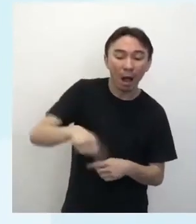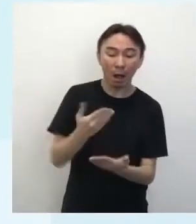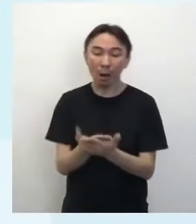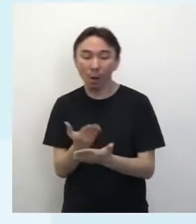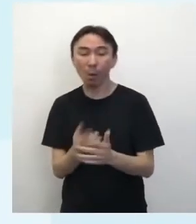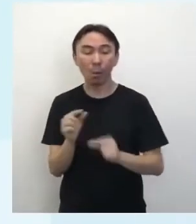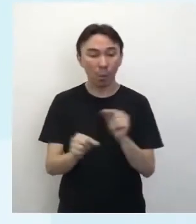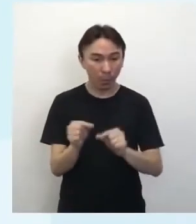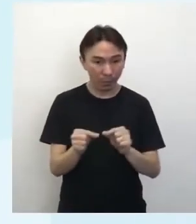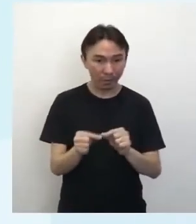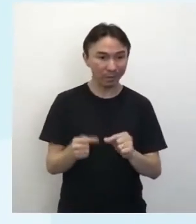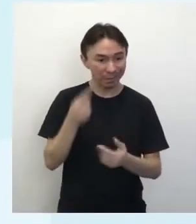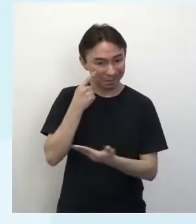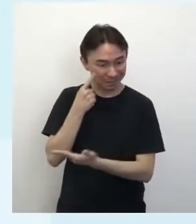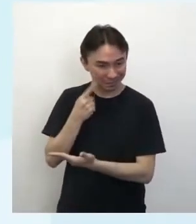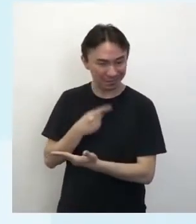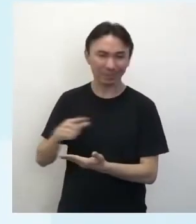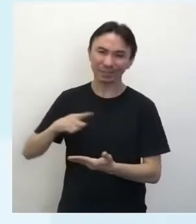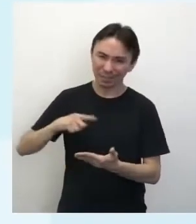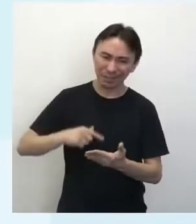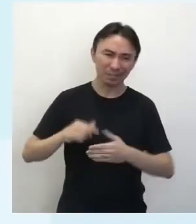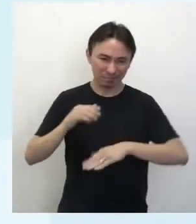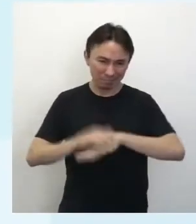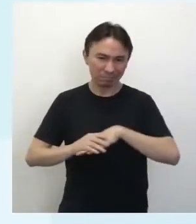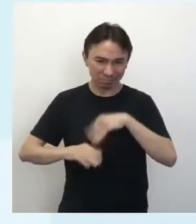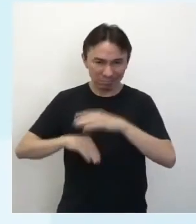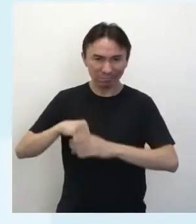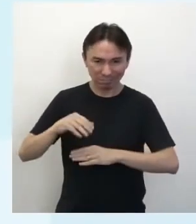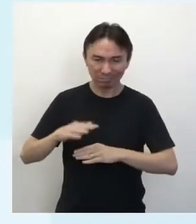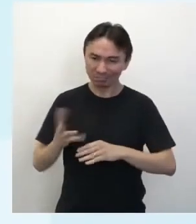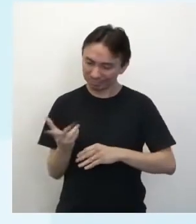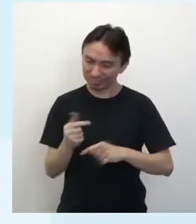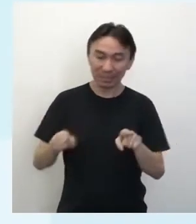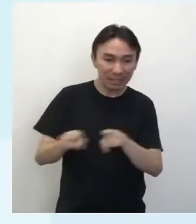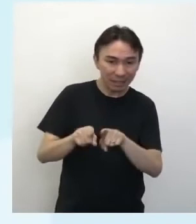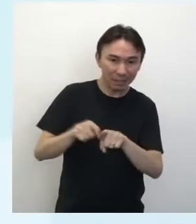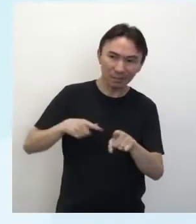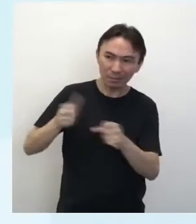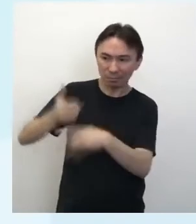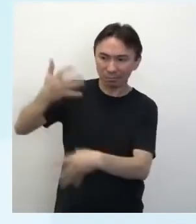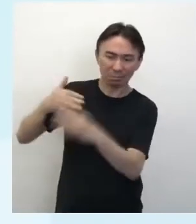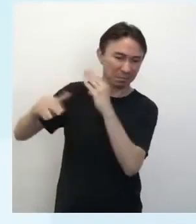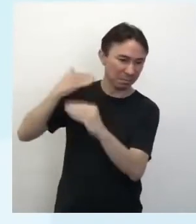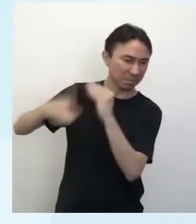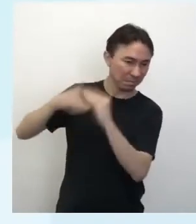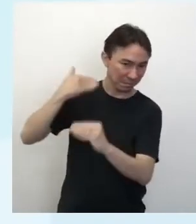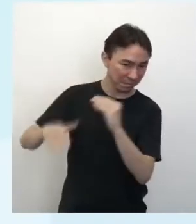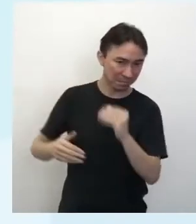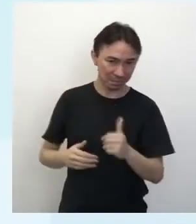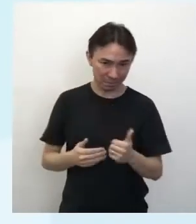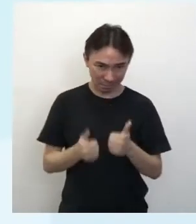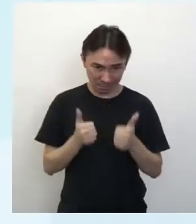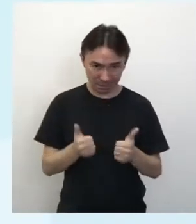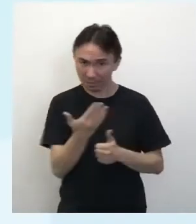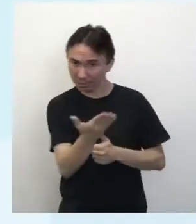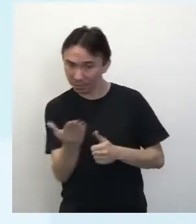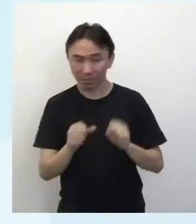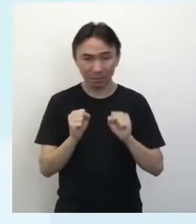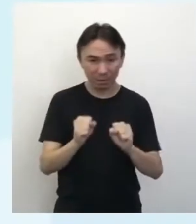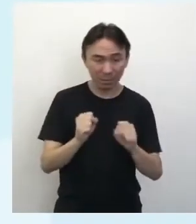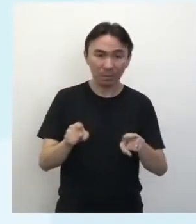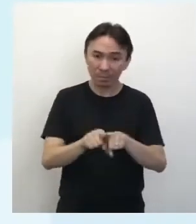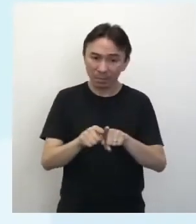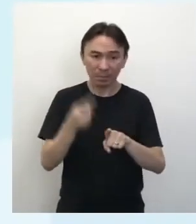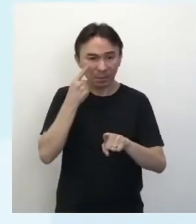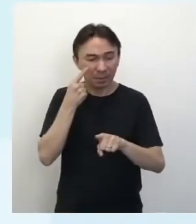foi contemplada aí com interação e tudo mais. A gente pretendeu fazer da melhor forma e você pode também contribuir acessando aí, como eu disse, aí